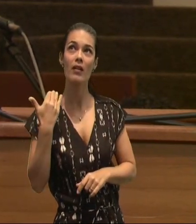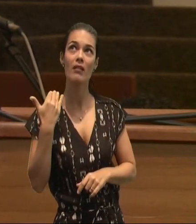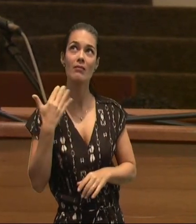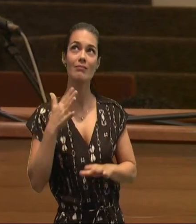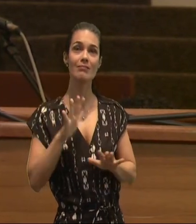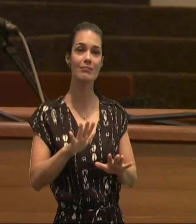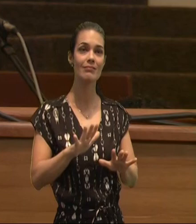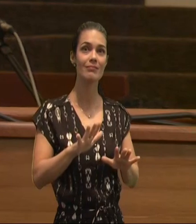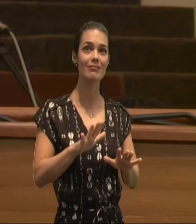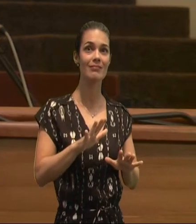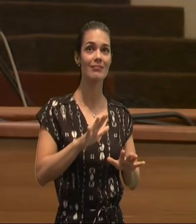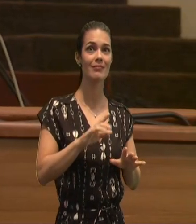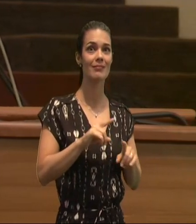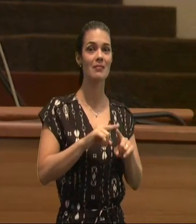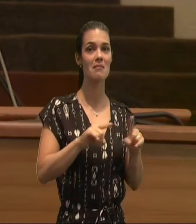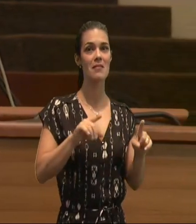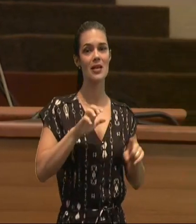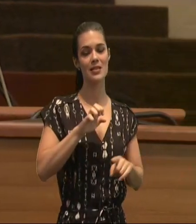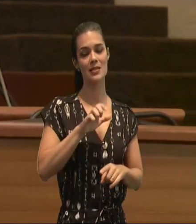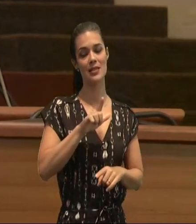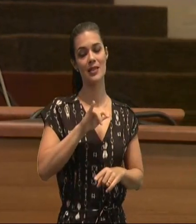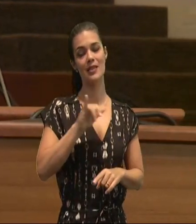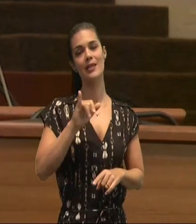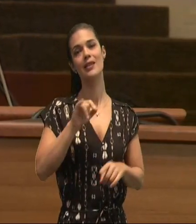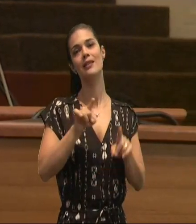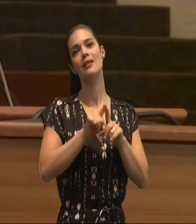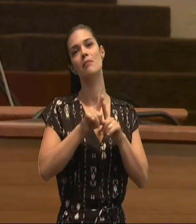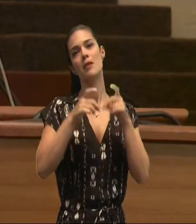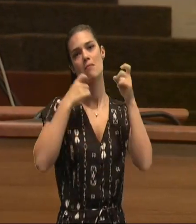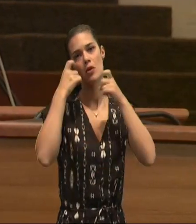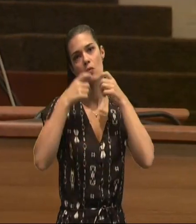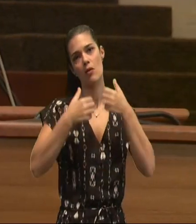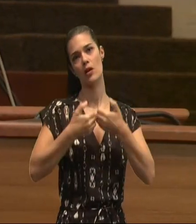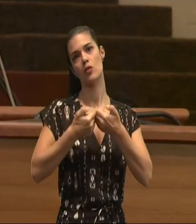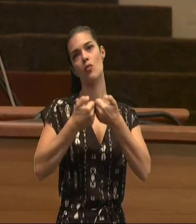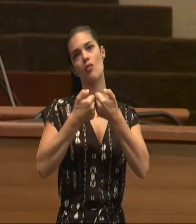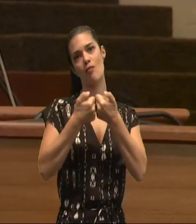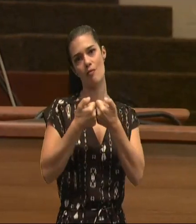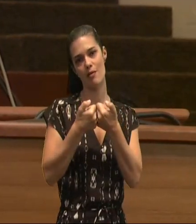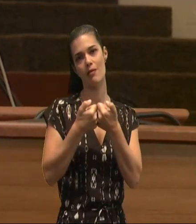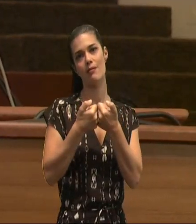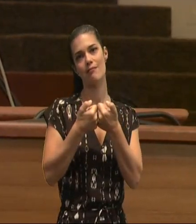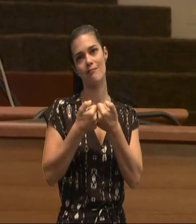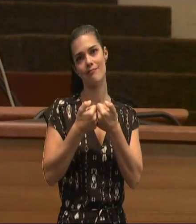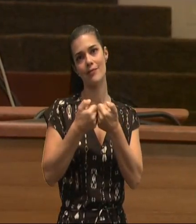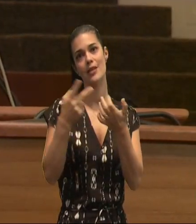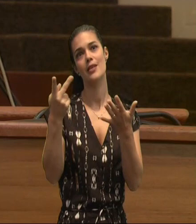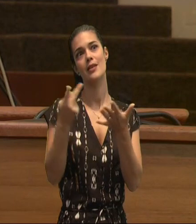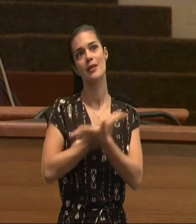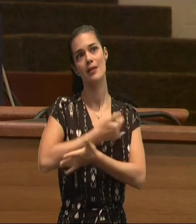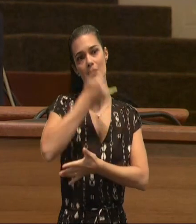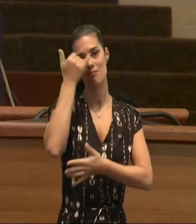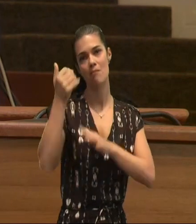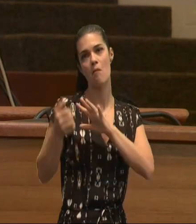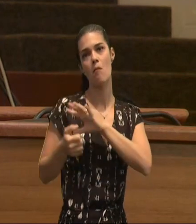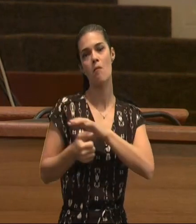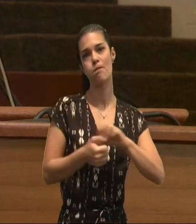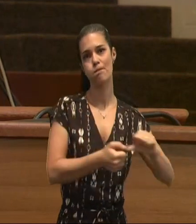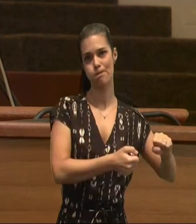E ele então teme que a arca fosse levada, como de fato aconteceu.